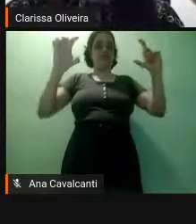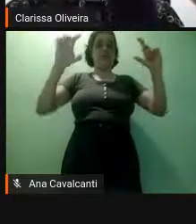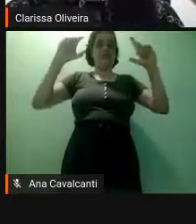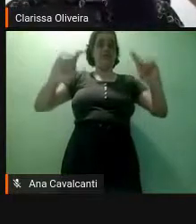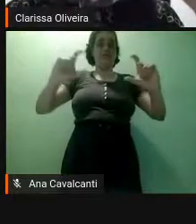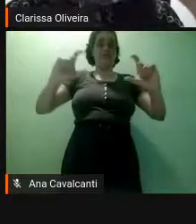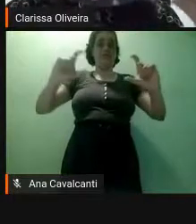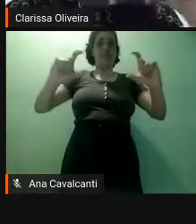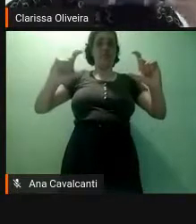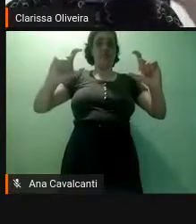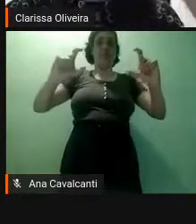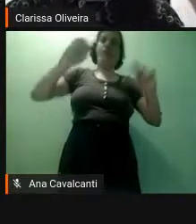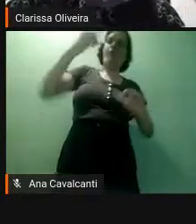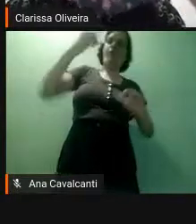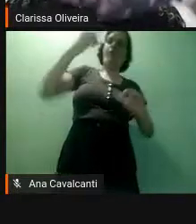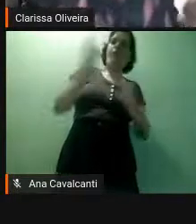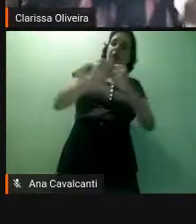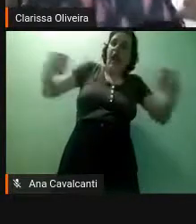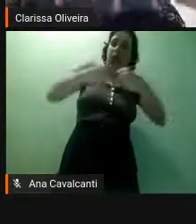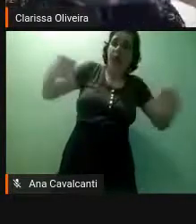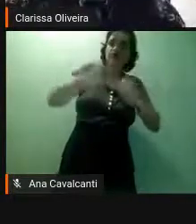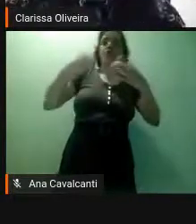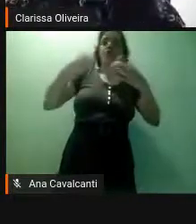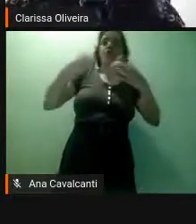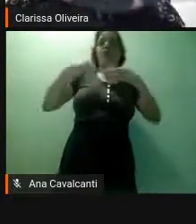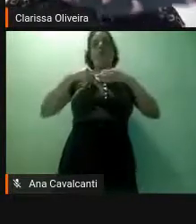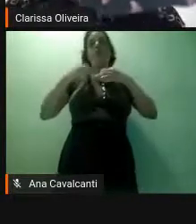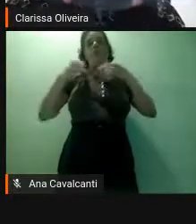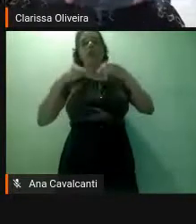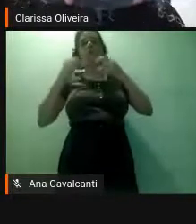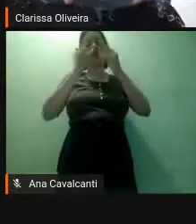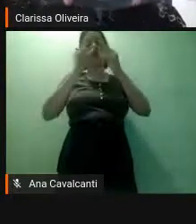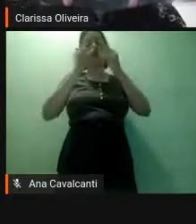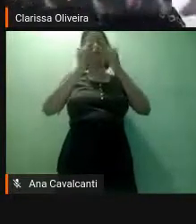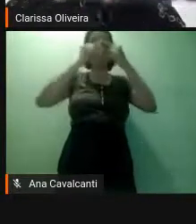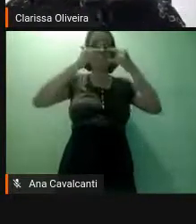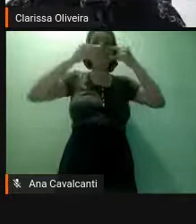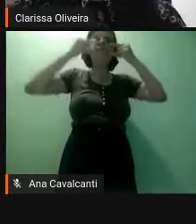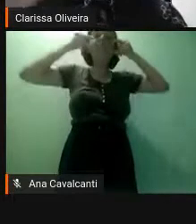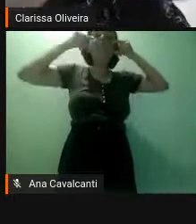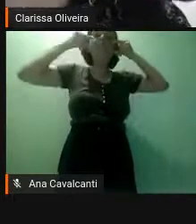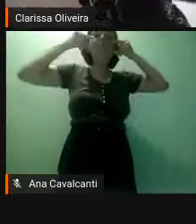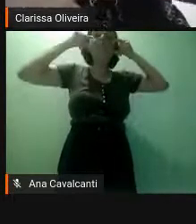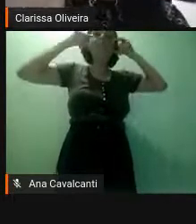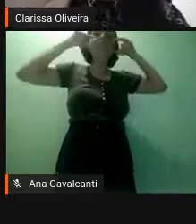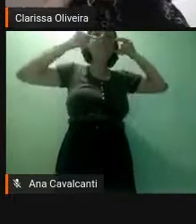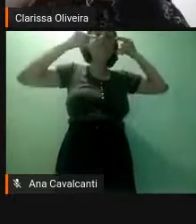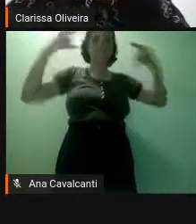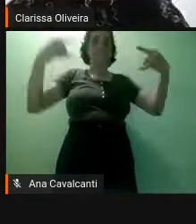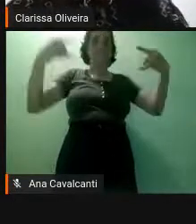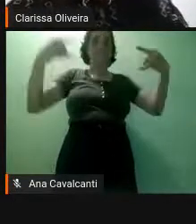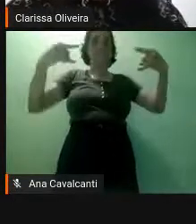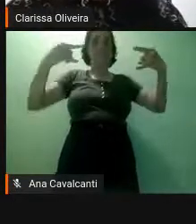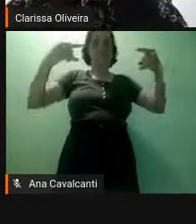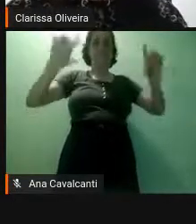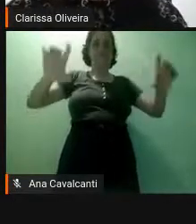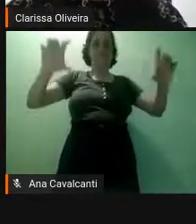ou de elástico, ou de pano. E aí você vai tentar pegar pelas